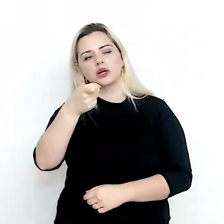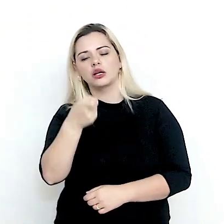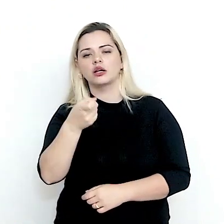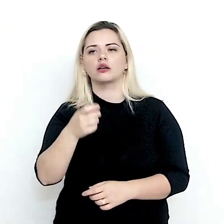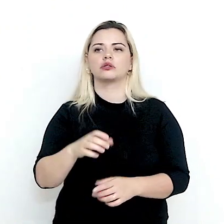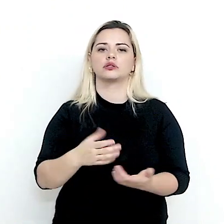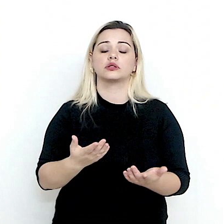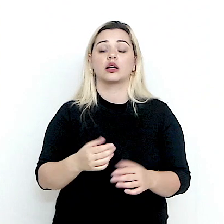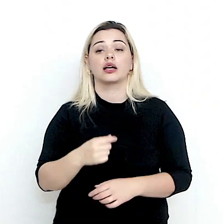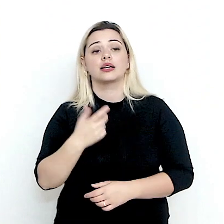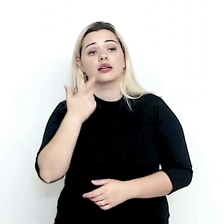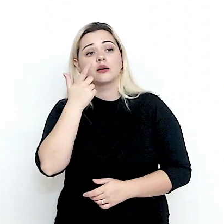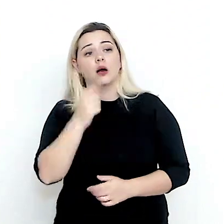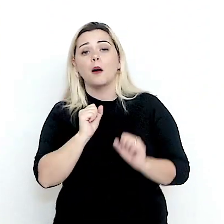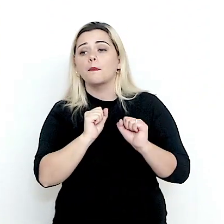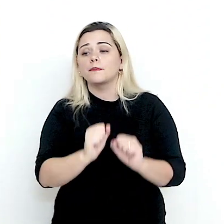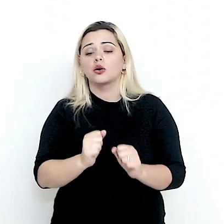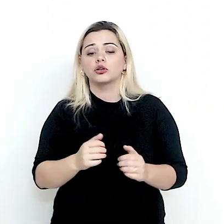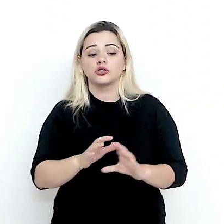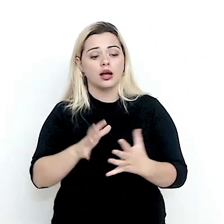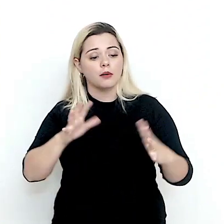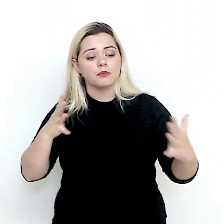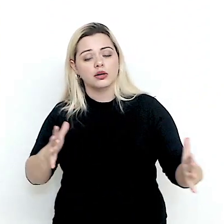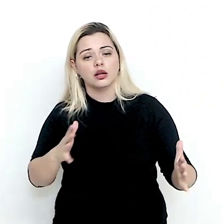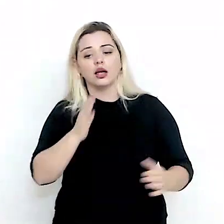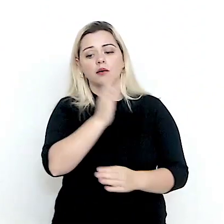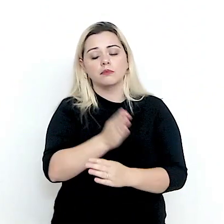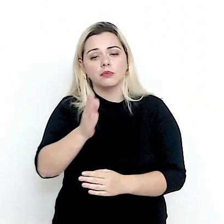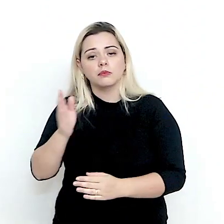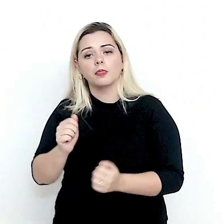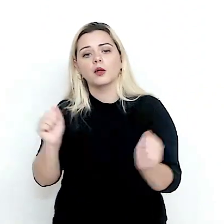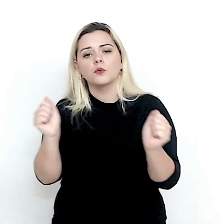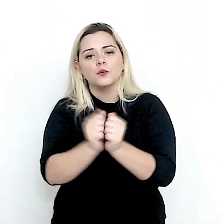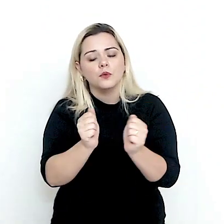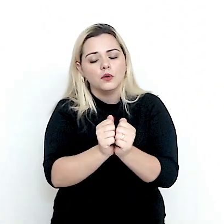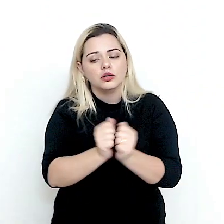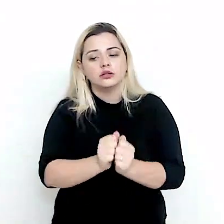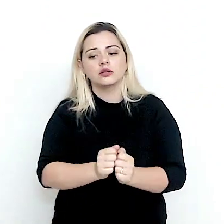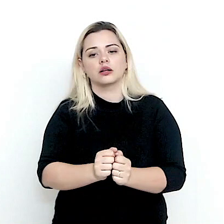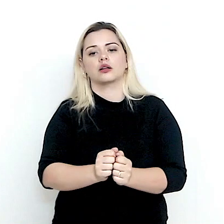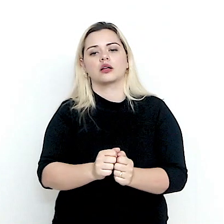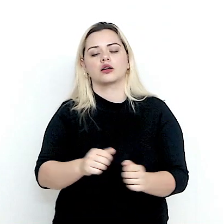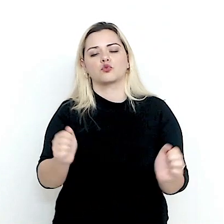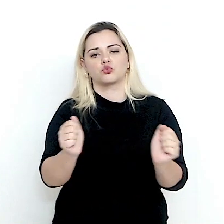considerar a possibilidade de ampliar a parceria no campo do uso pacífico da energia